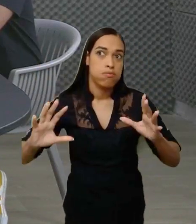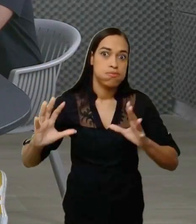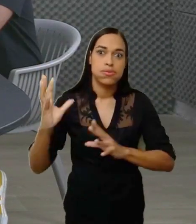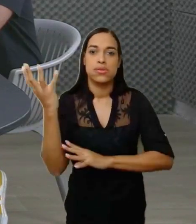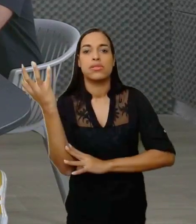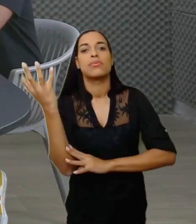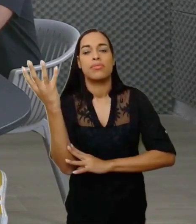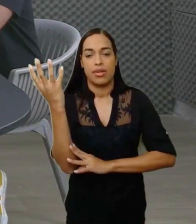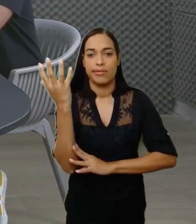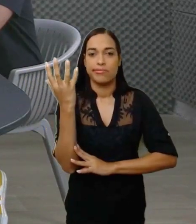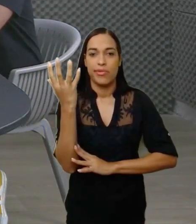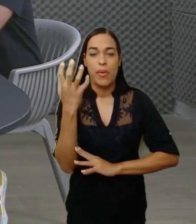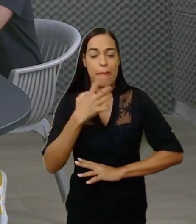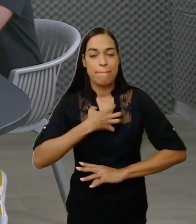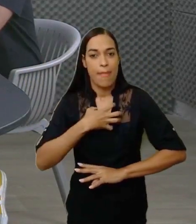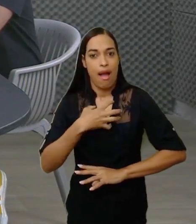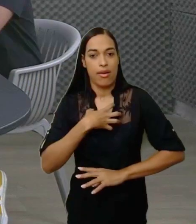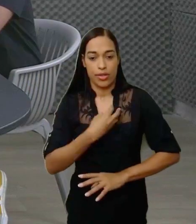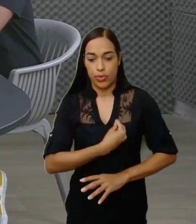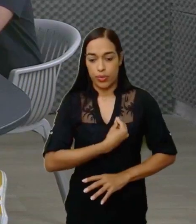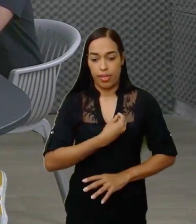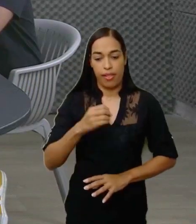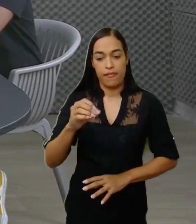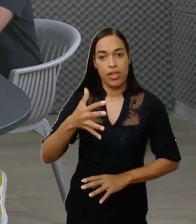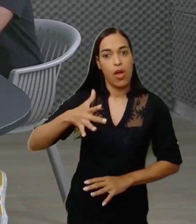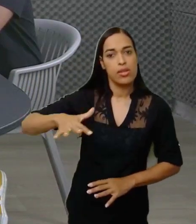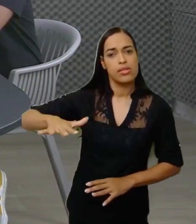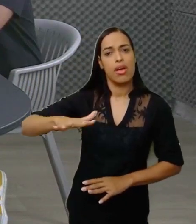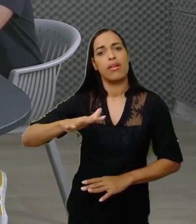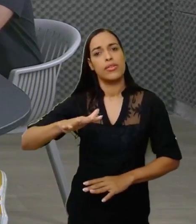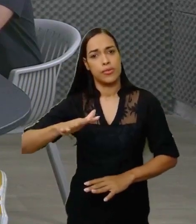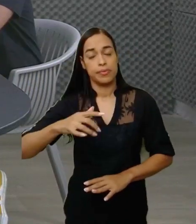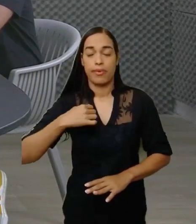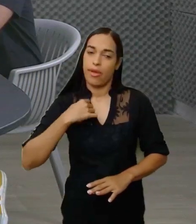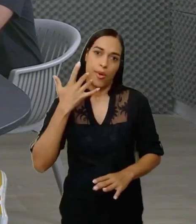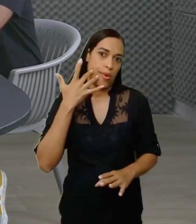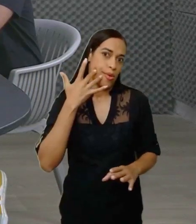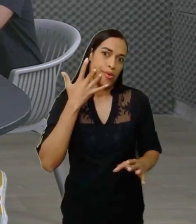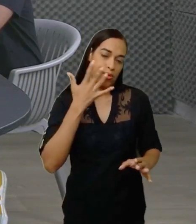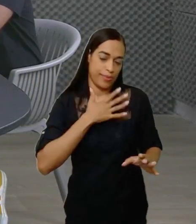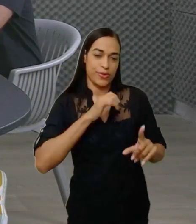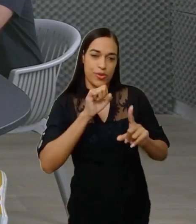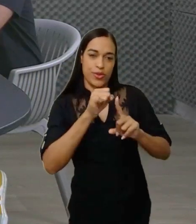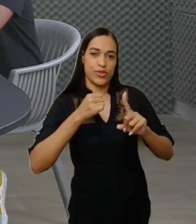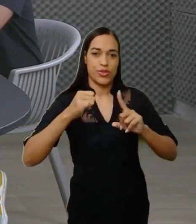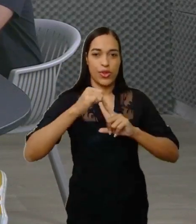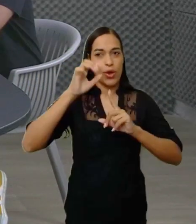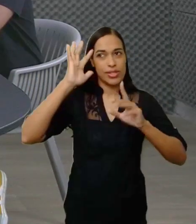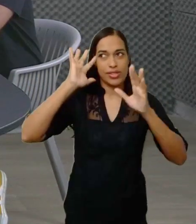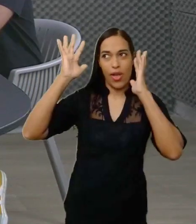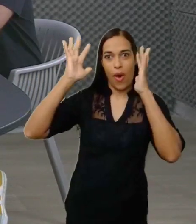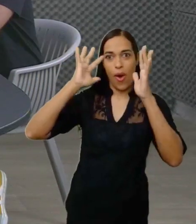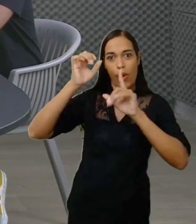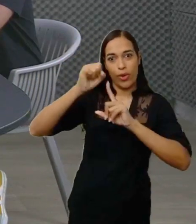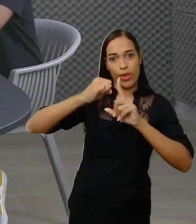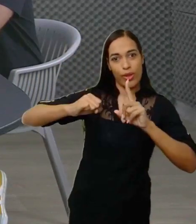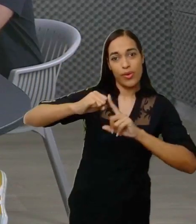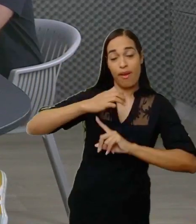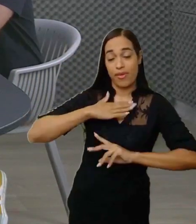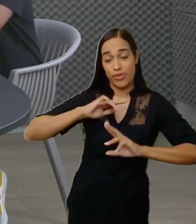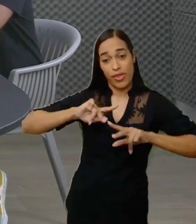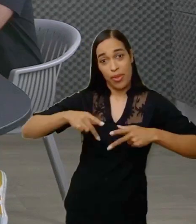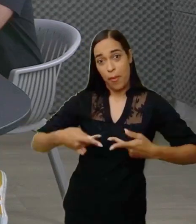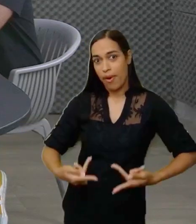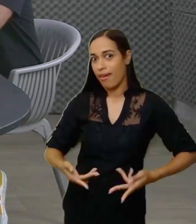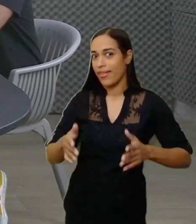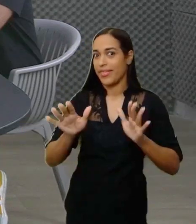para a vida marinha? Eu fico imaginando, eu sou um leigo, tá? Eu sou sociólogo, então eu sou de humanas, né?